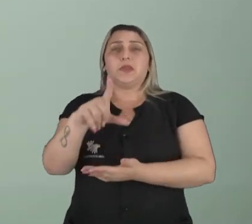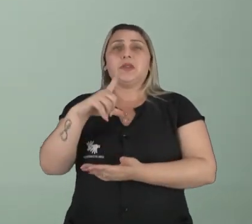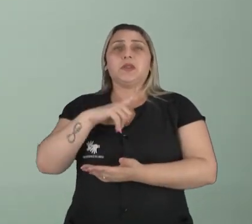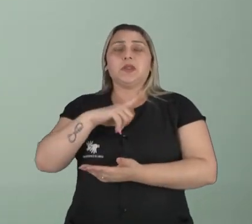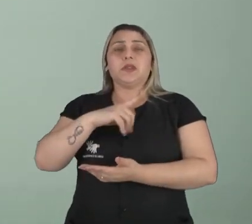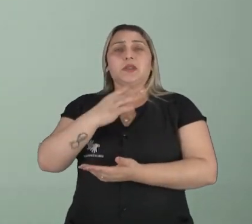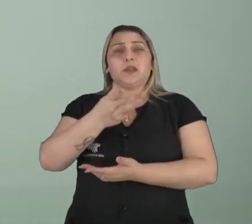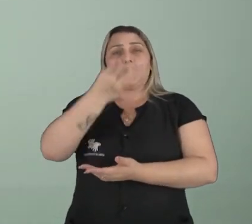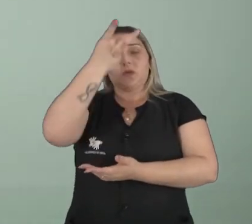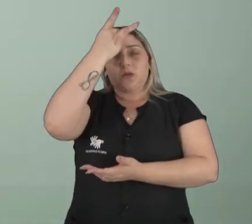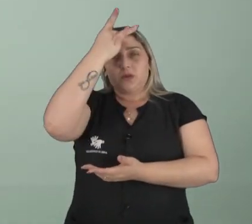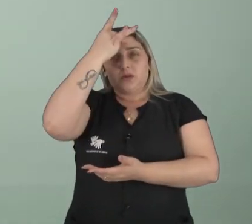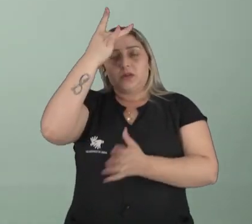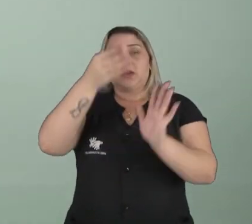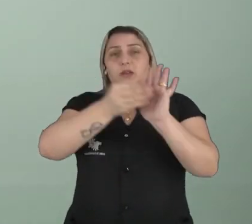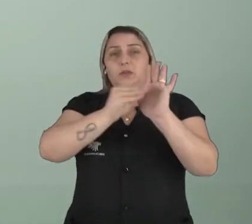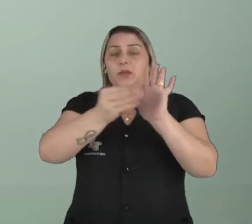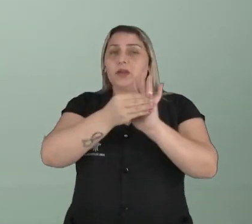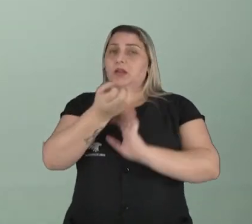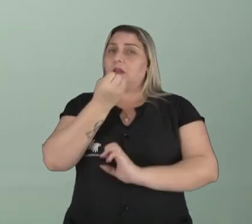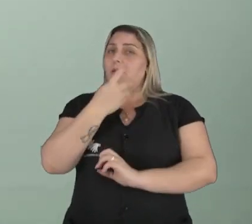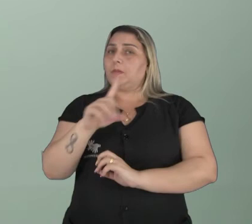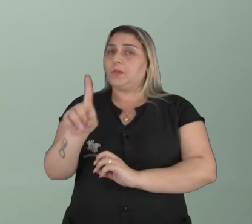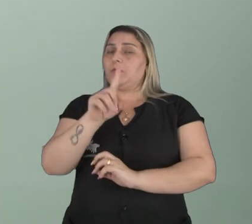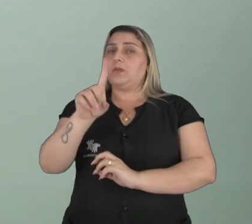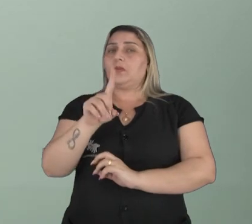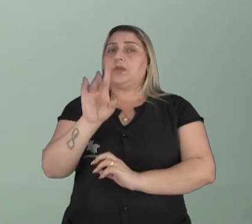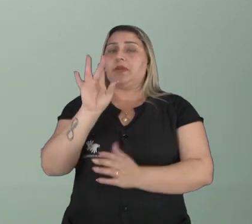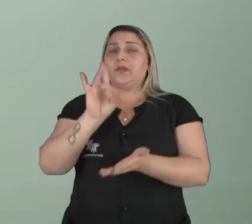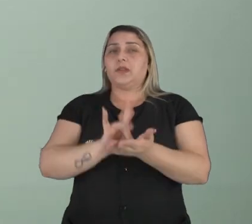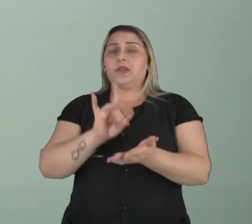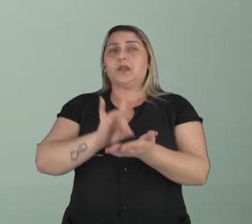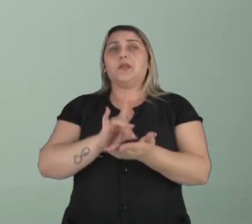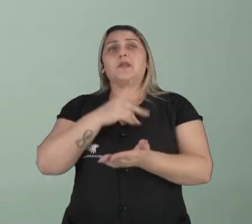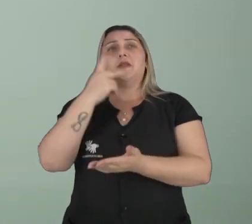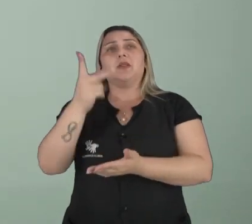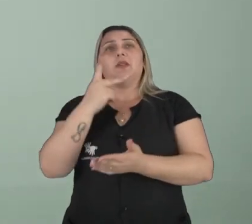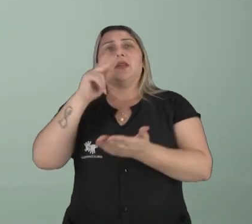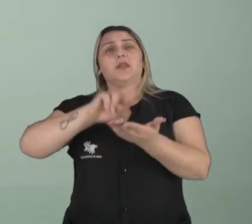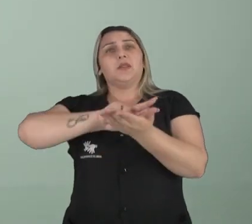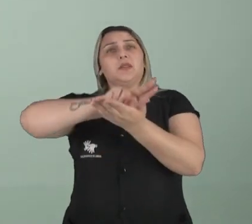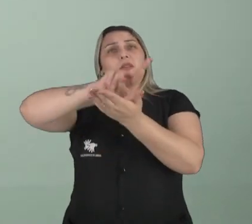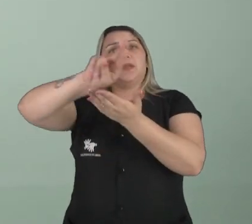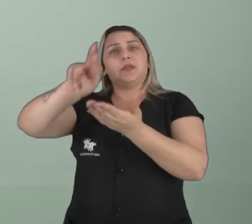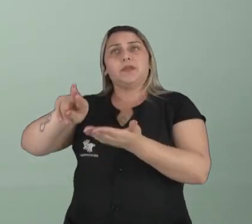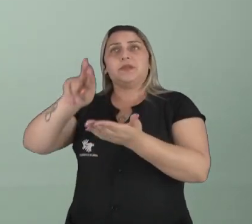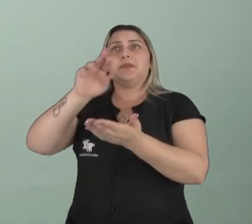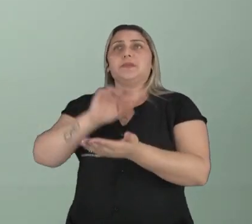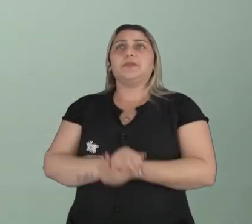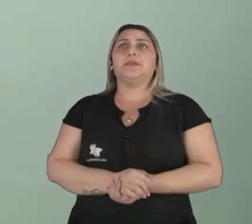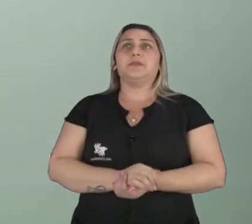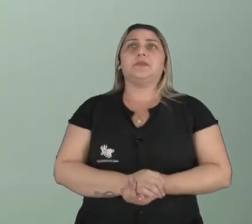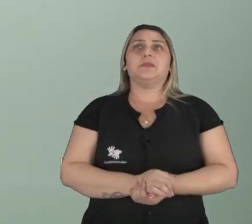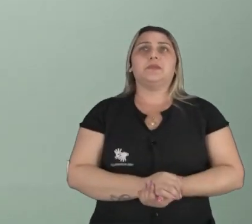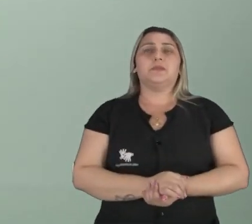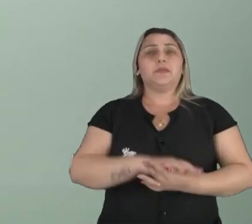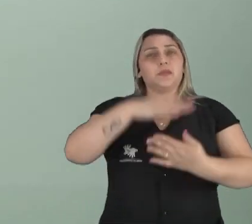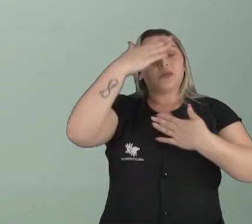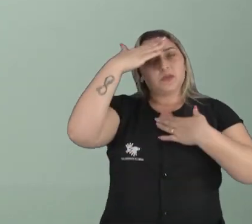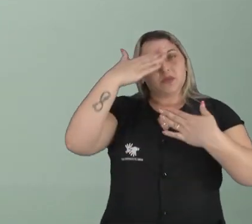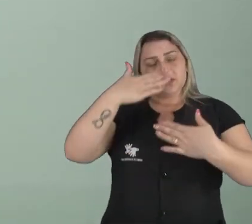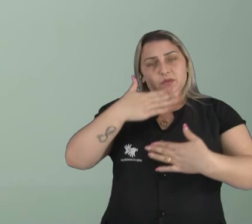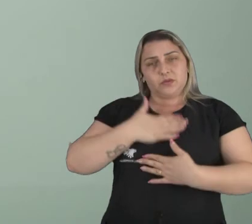vocês tenham essa consciência de que a mídia não é real Tá certo agora vamos falar da a adversidade